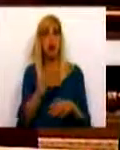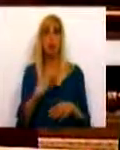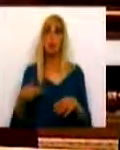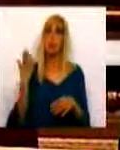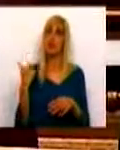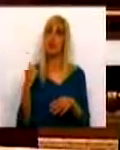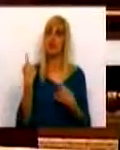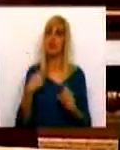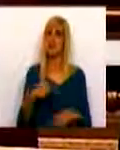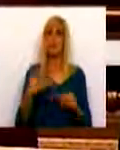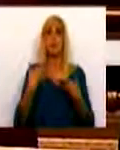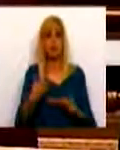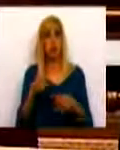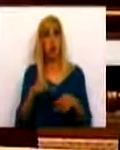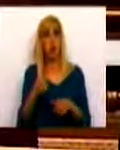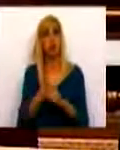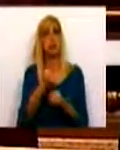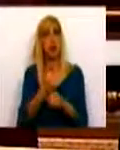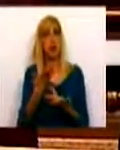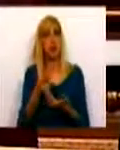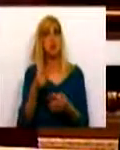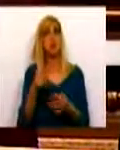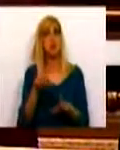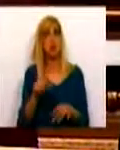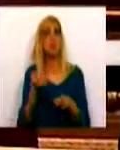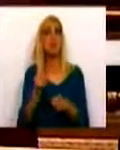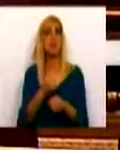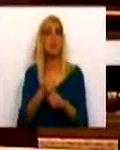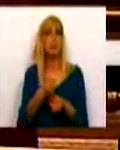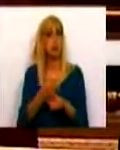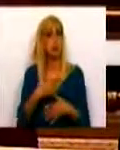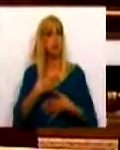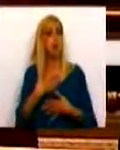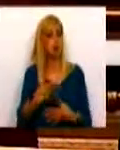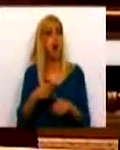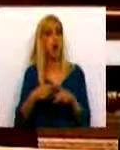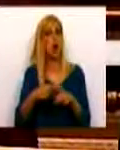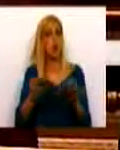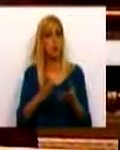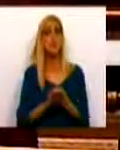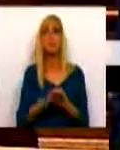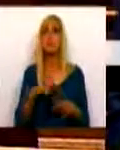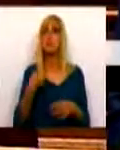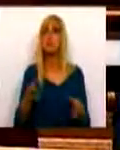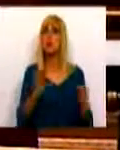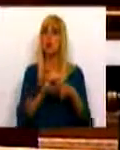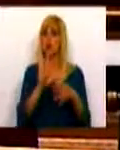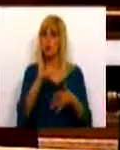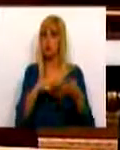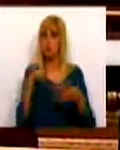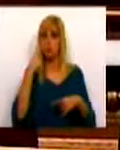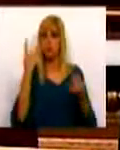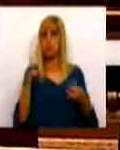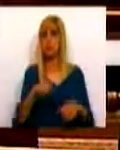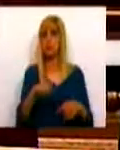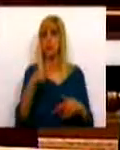um presente, e um presente ativo de trabalho e de trabalho empenhado. E depois, relativamente à questão dos planos que apresentamos, os